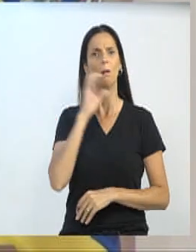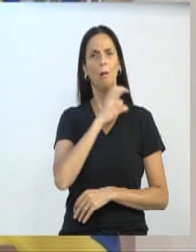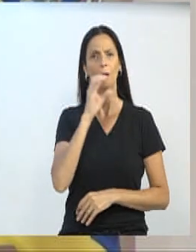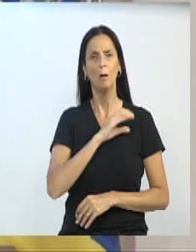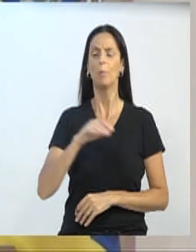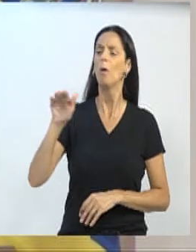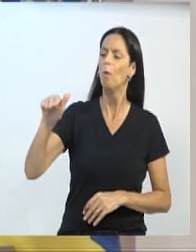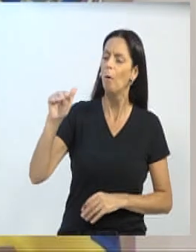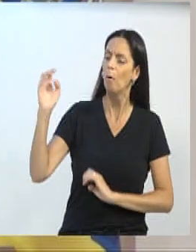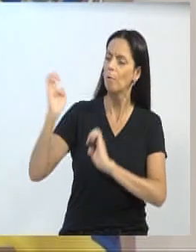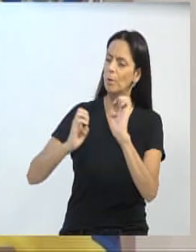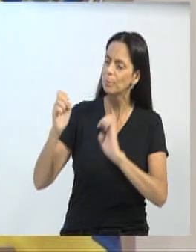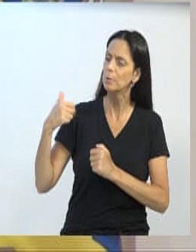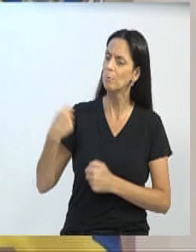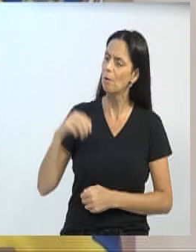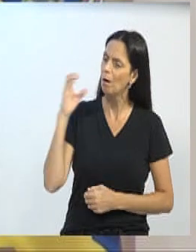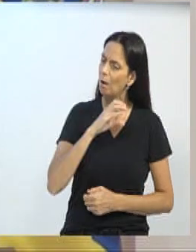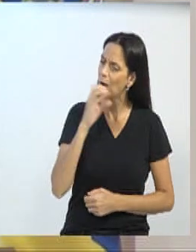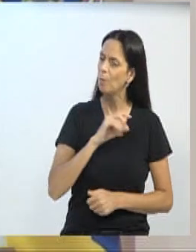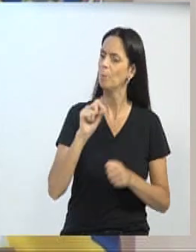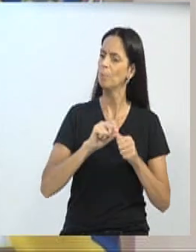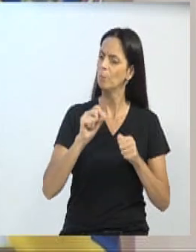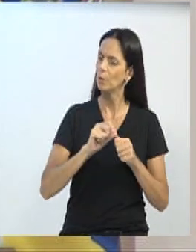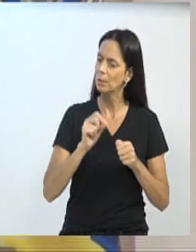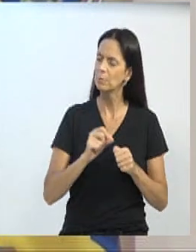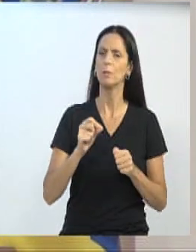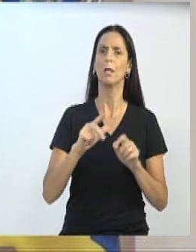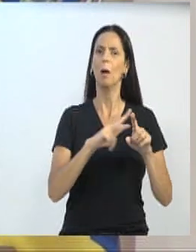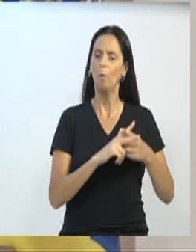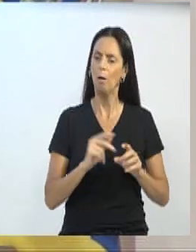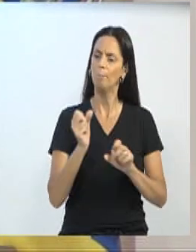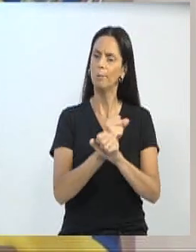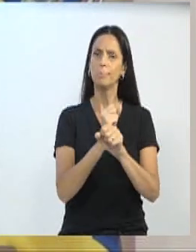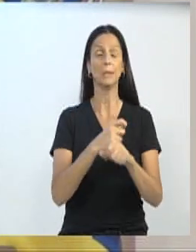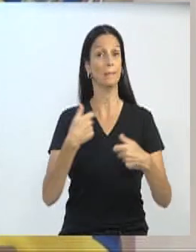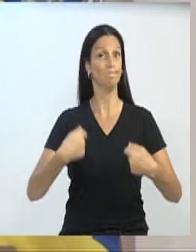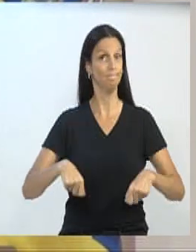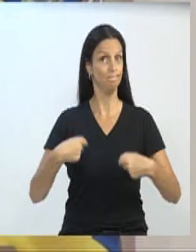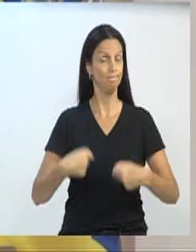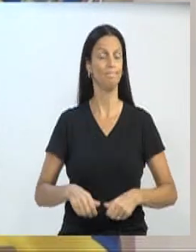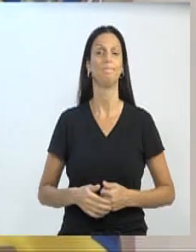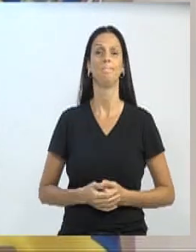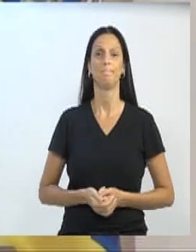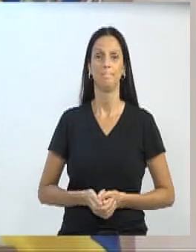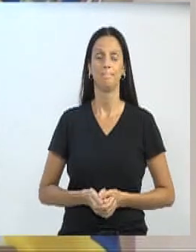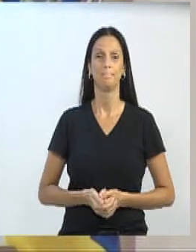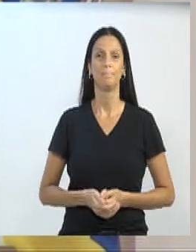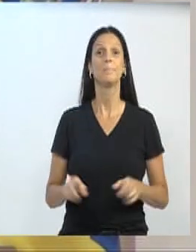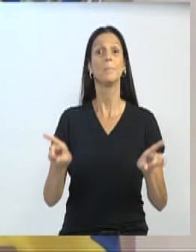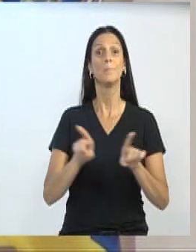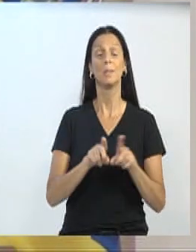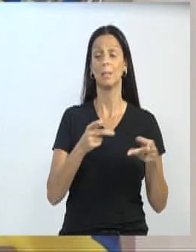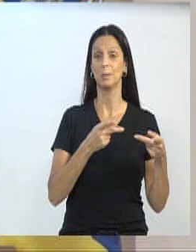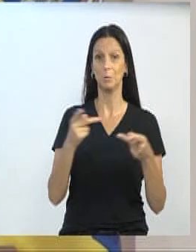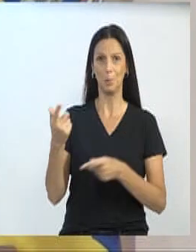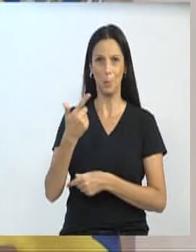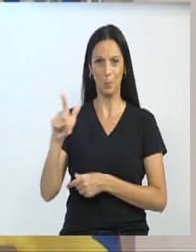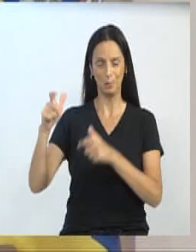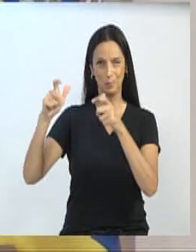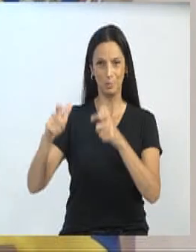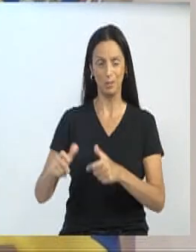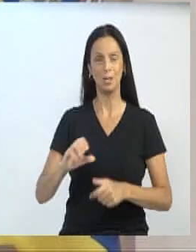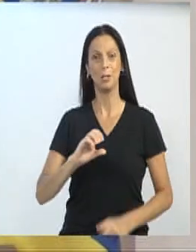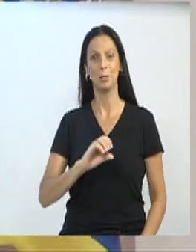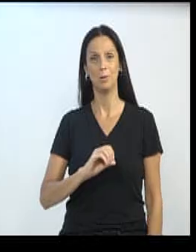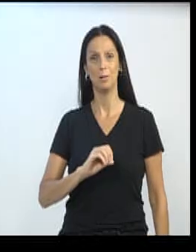empresa para que agiliza esse processo para que chegue mais rápido possível não sei porque realmente está precisando também estivemos lá no Olga Bremen a gente puder fazer na sequência